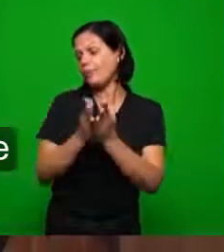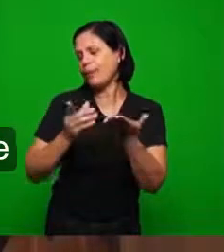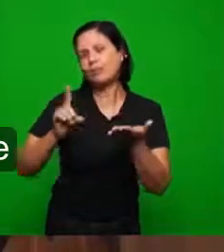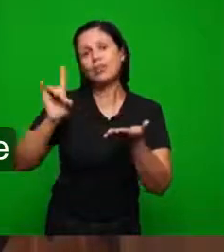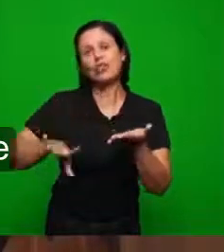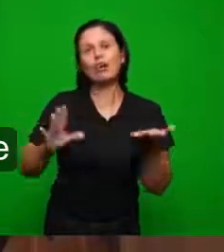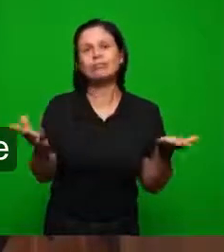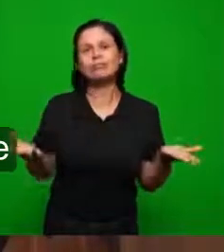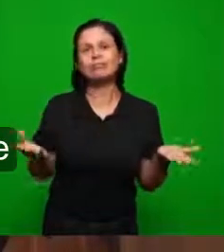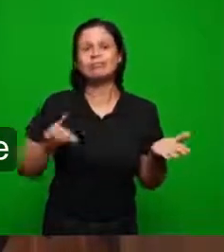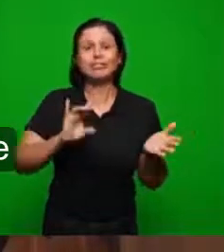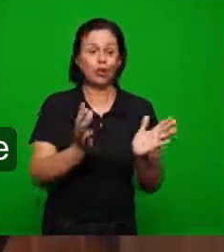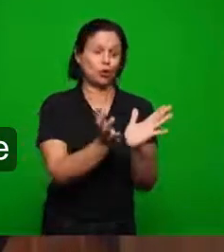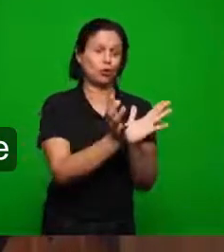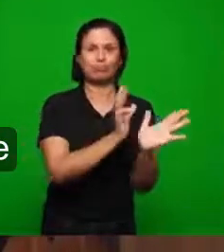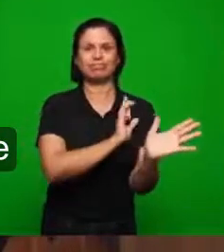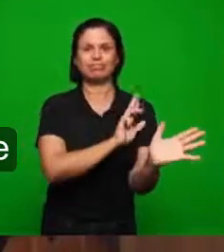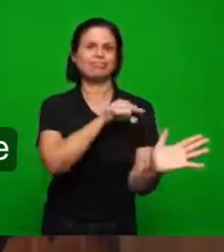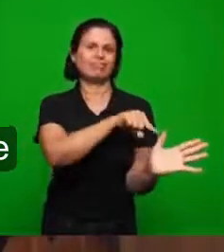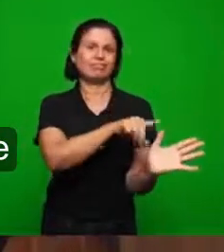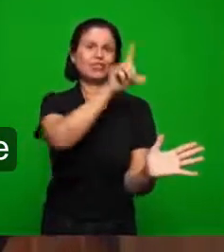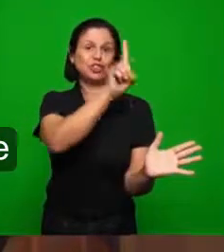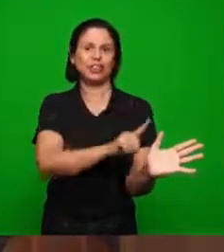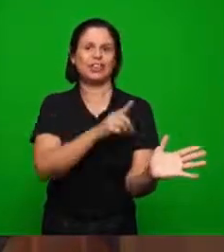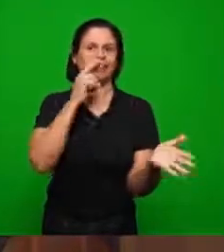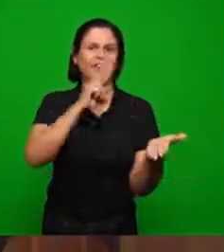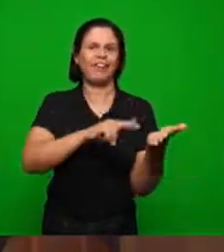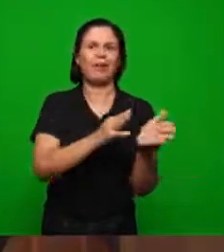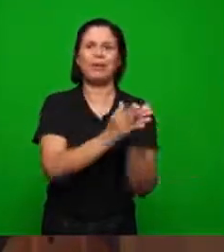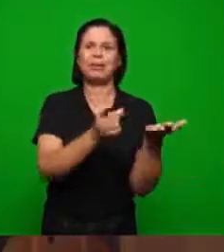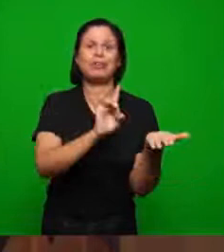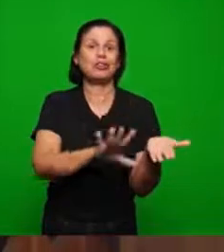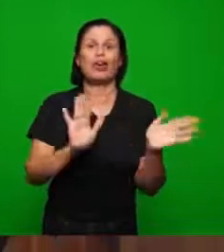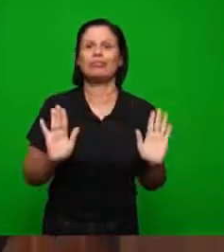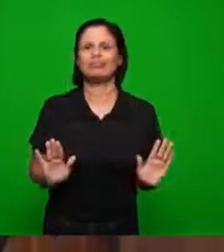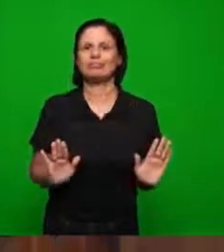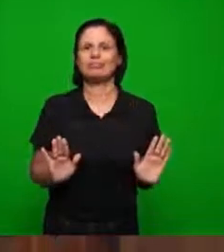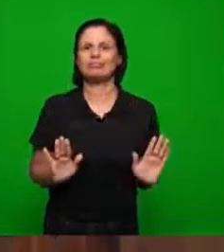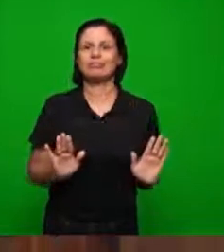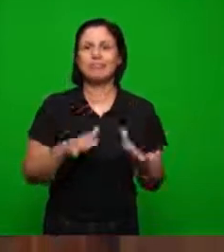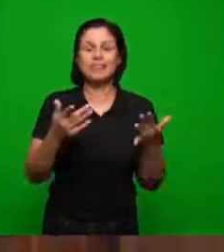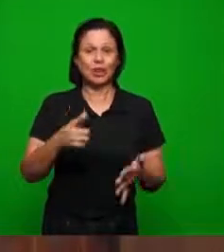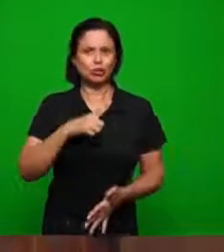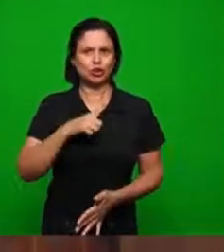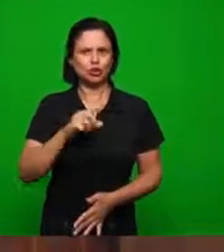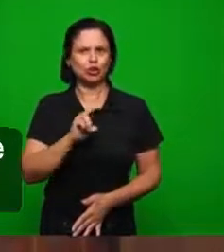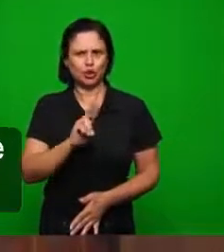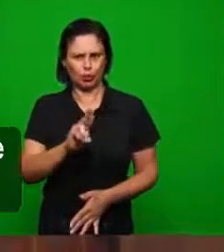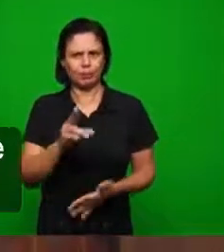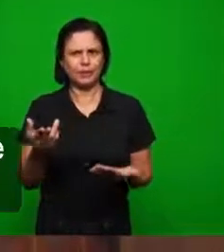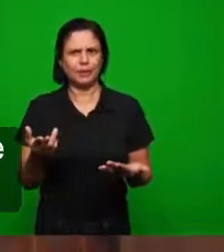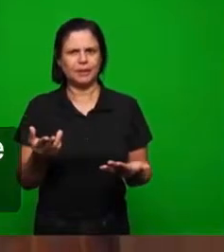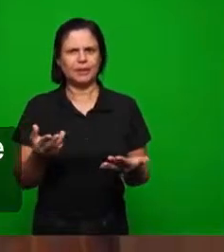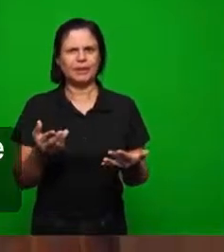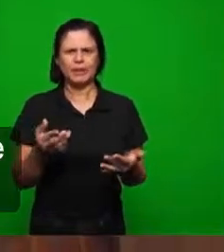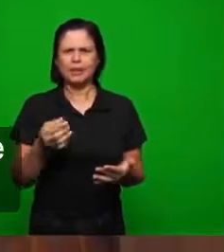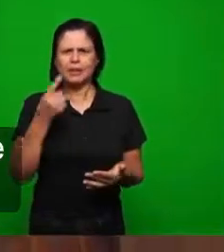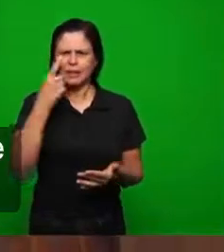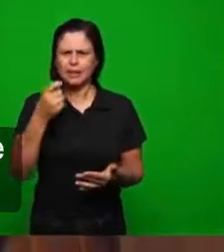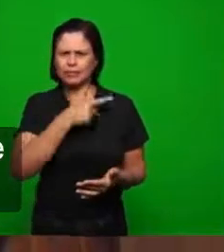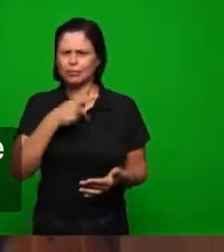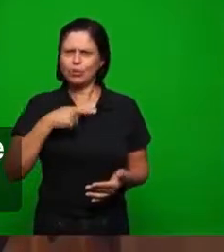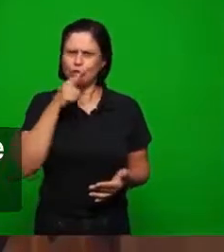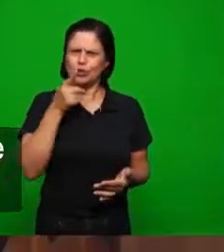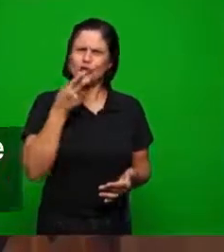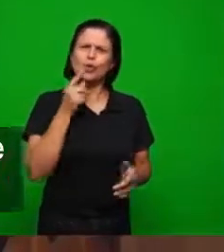só os religiosos tinham esse direito de ler a Bíblia. Então, ele tinha um nome. Aliás, o pastor fez uma colocação muito